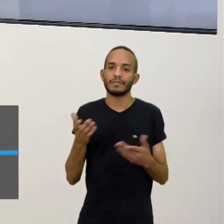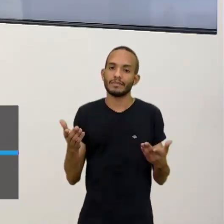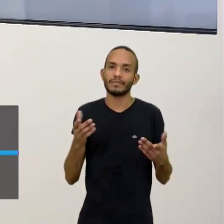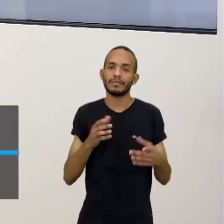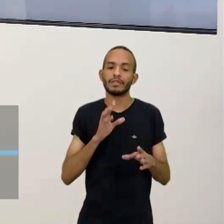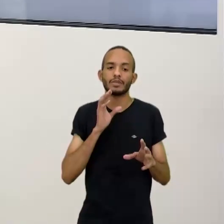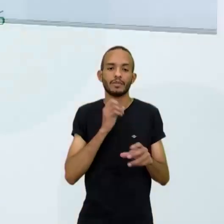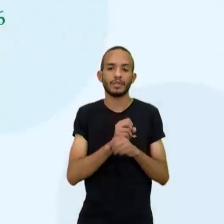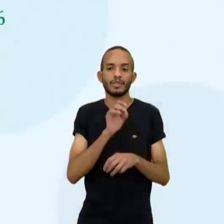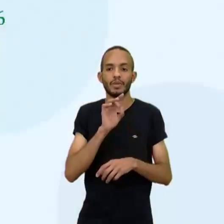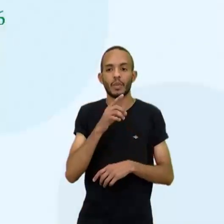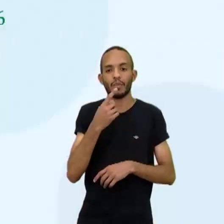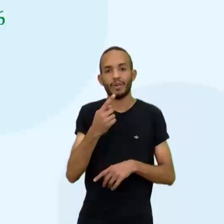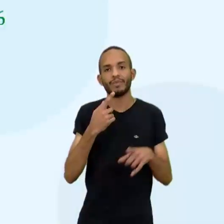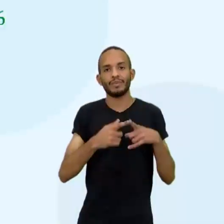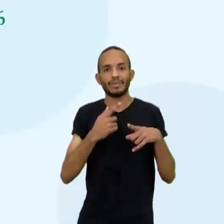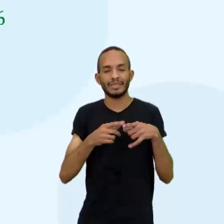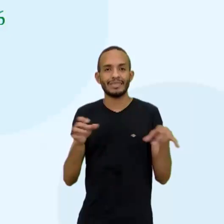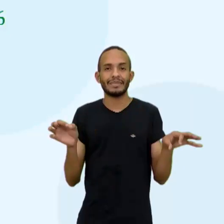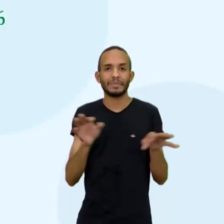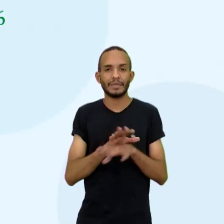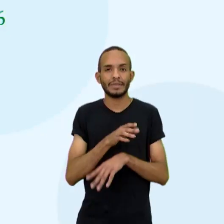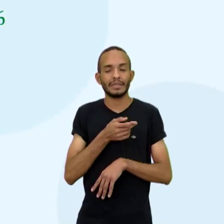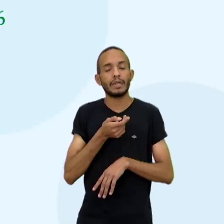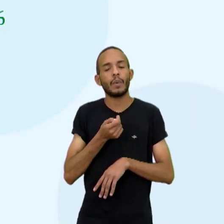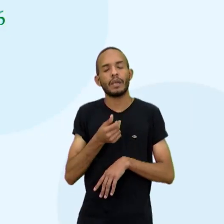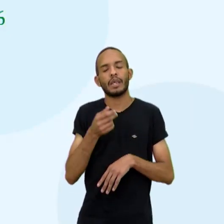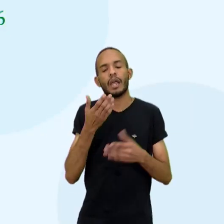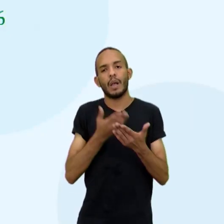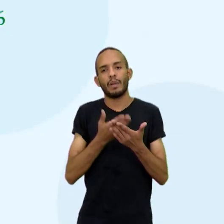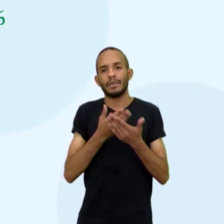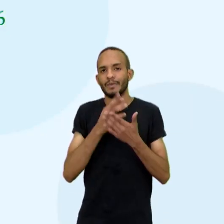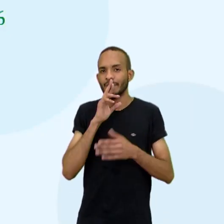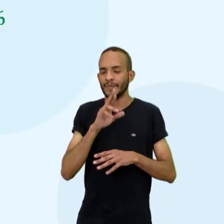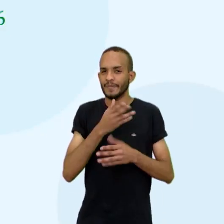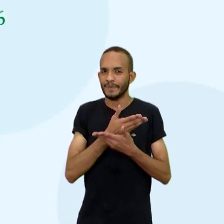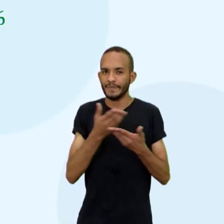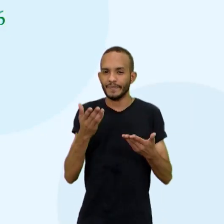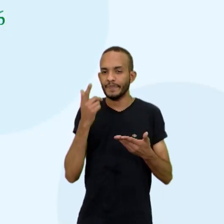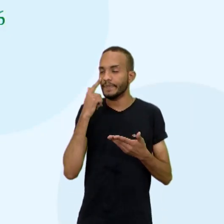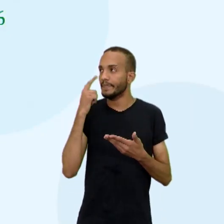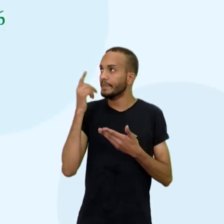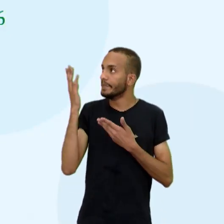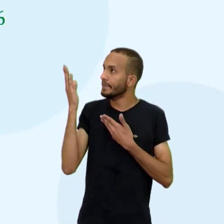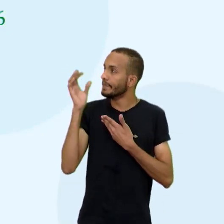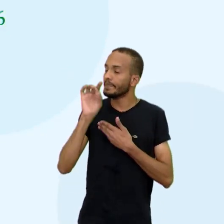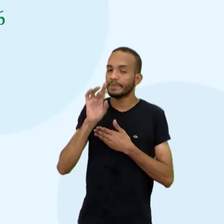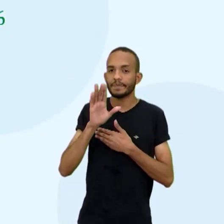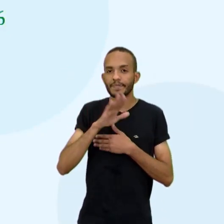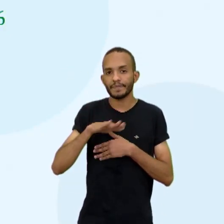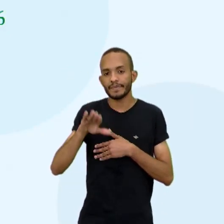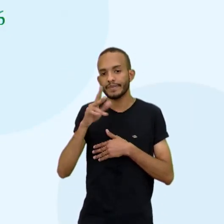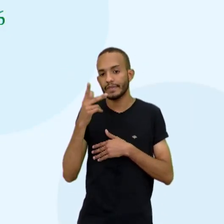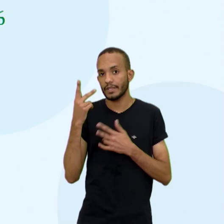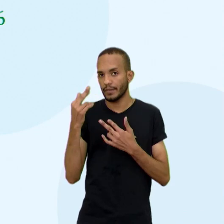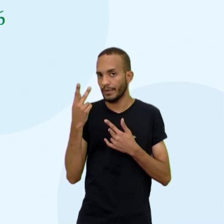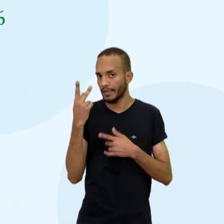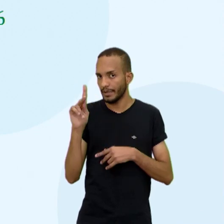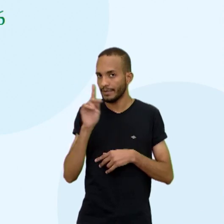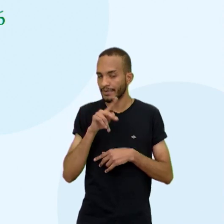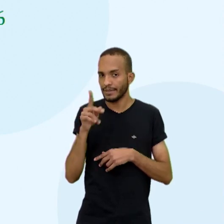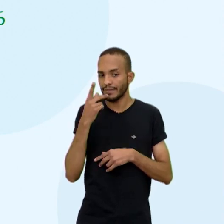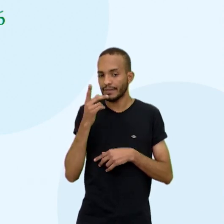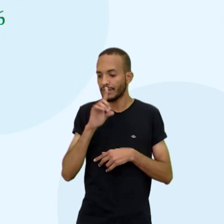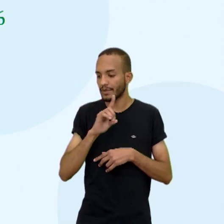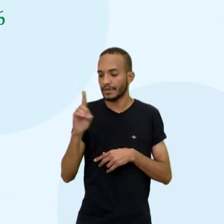vai calcular só uma aqui, porque tá acabando a nossa aula, subir a resposta aqui para vocês, ó. Então eu tô olhando só pro lado como a professora Inês disse,